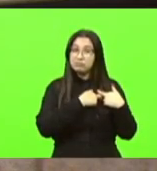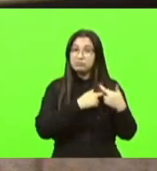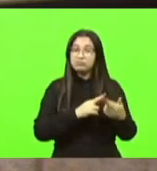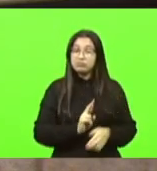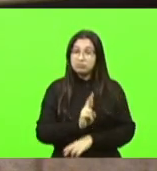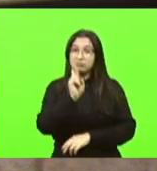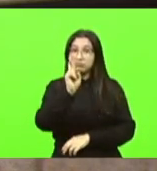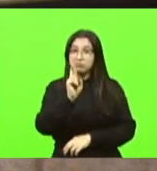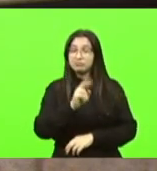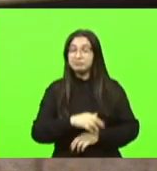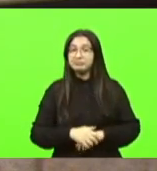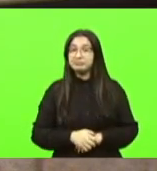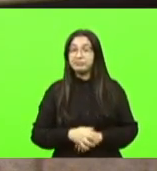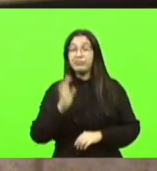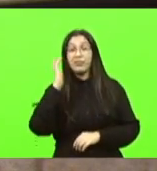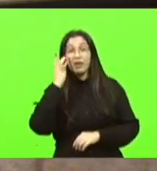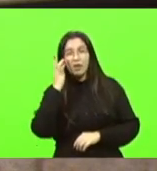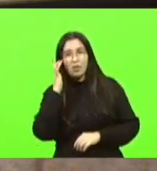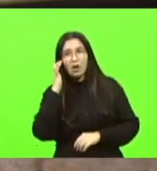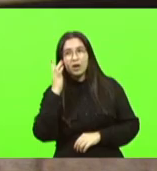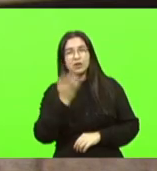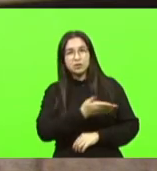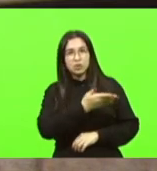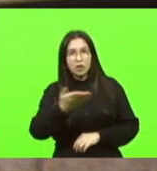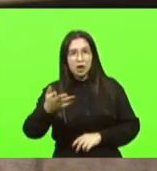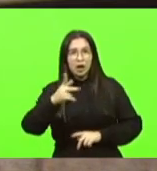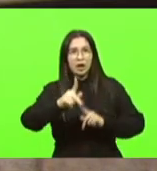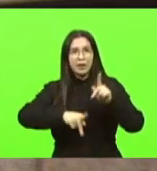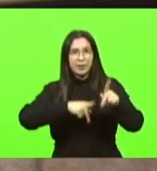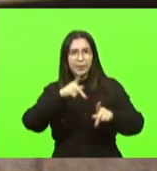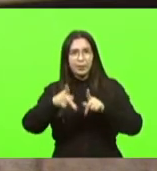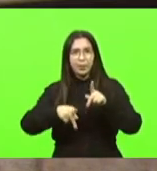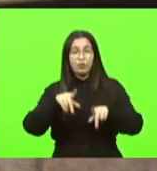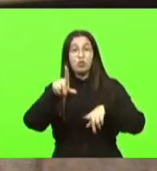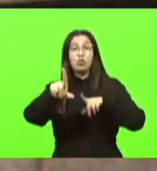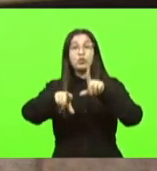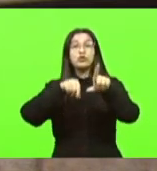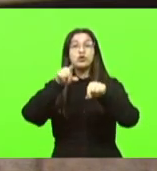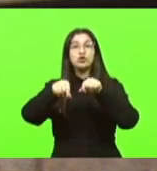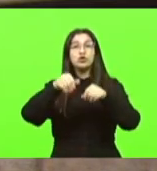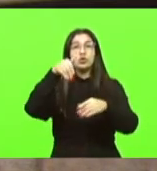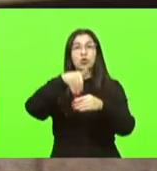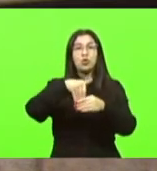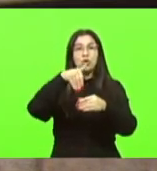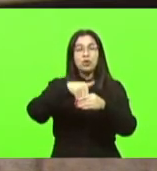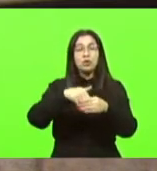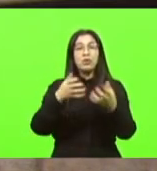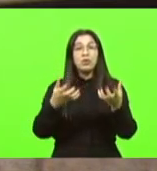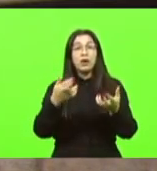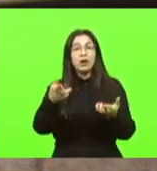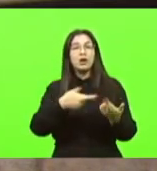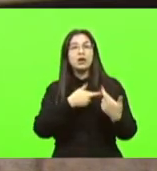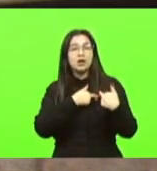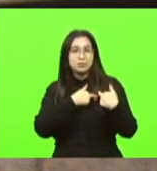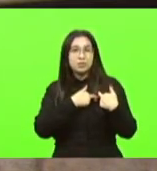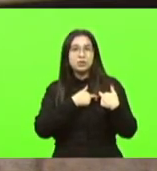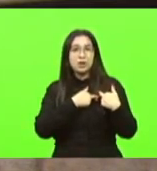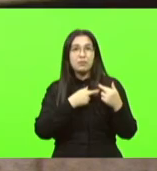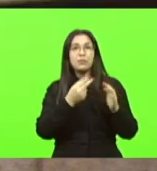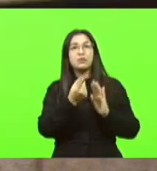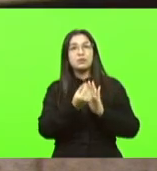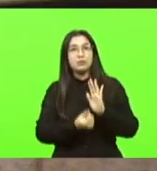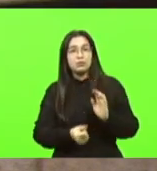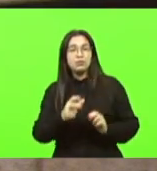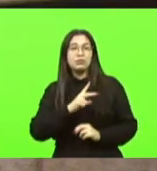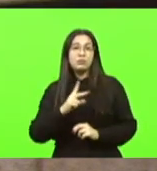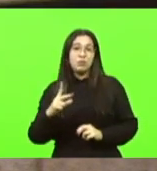e eu acho que o povo que elege um alguém quer que ele tem a responsabilidade que o dinheiro público é isso